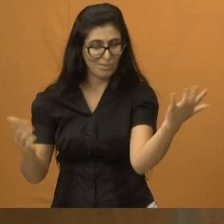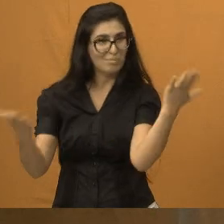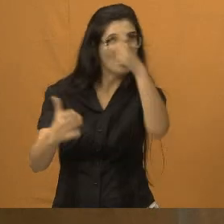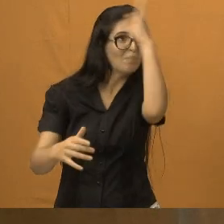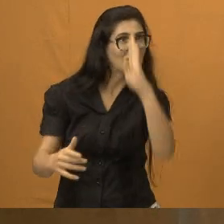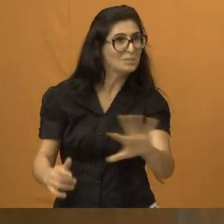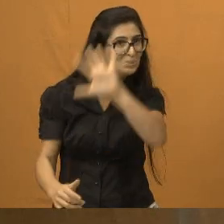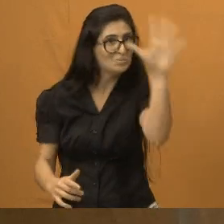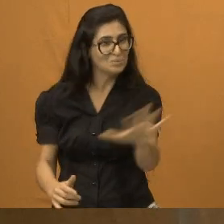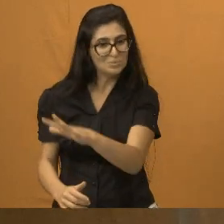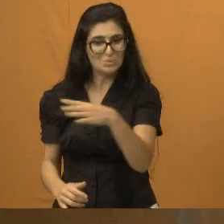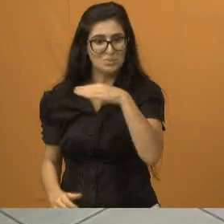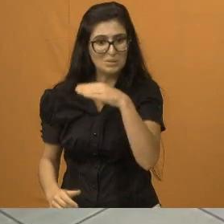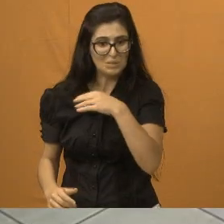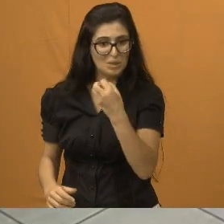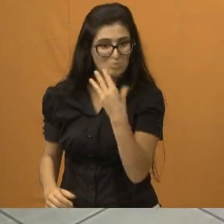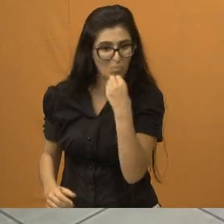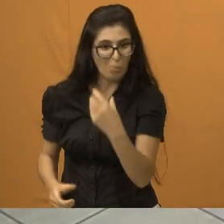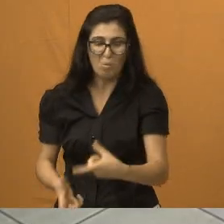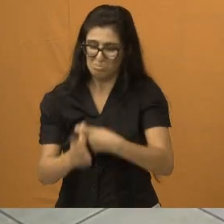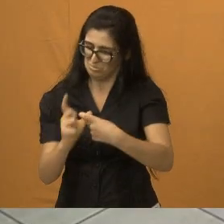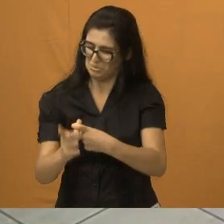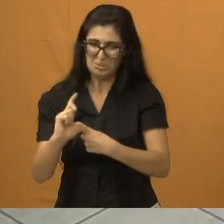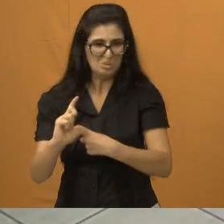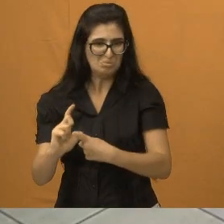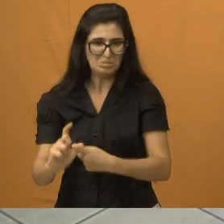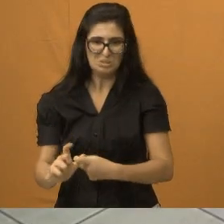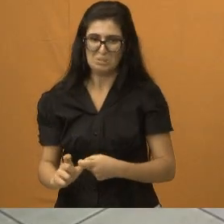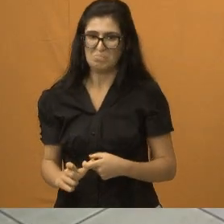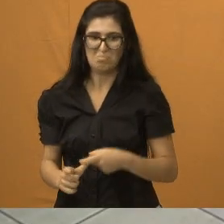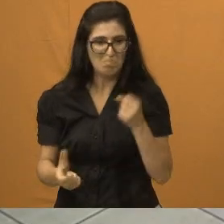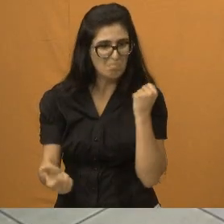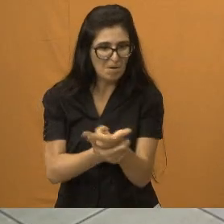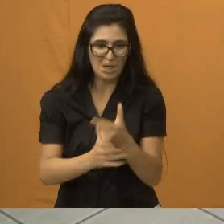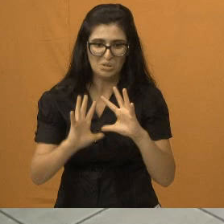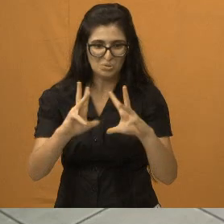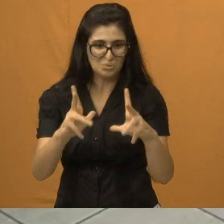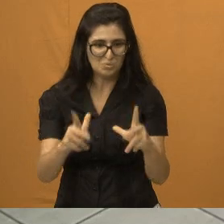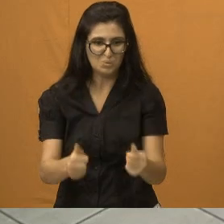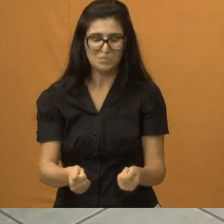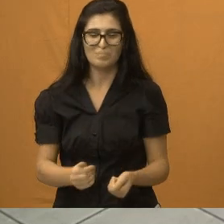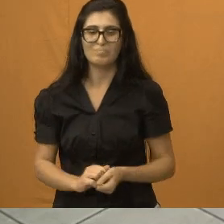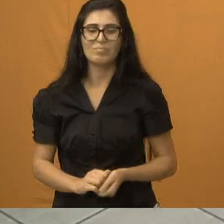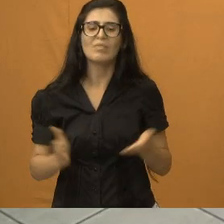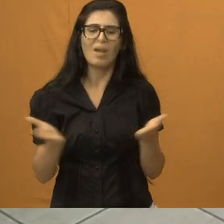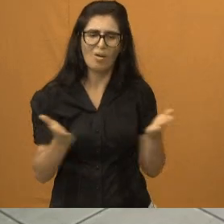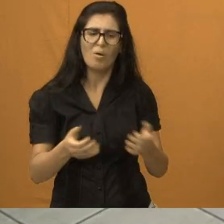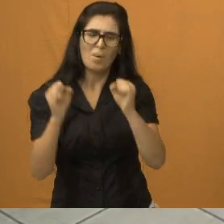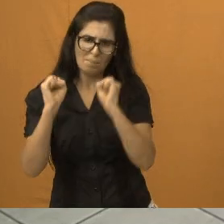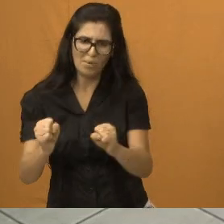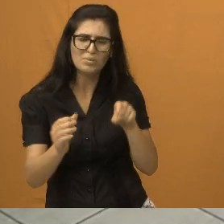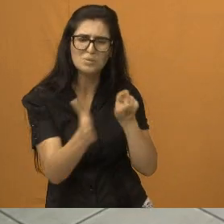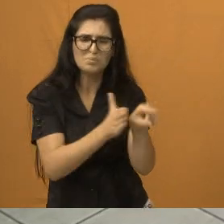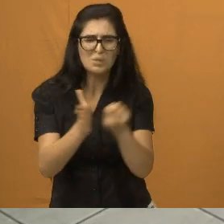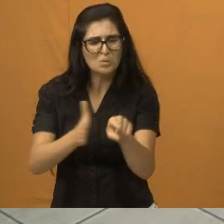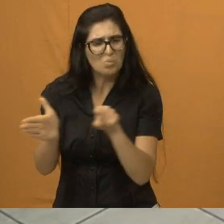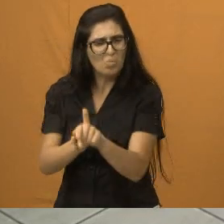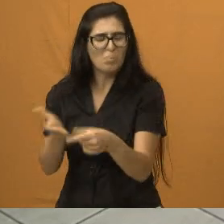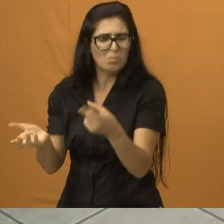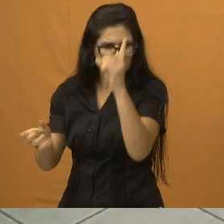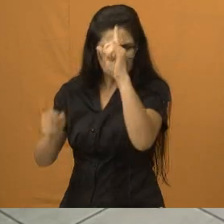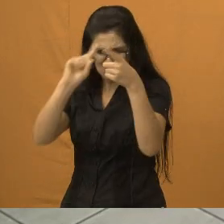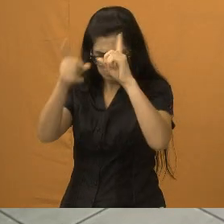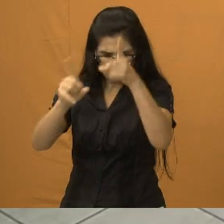pela presença novamente, né, pela explanação. No momento agora eu fico aberto a possíveis perguntas e esclarecimentos.